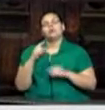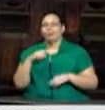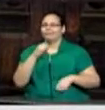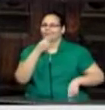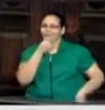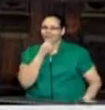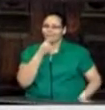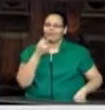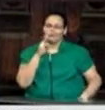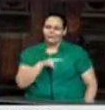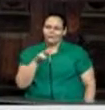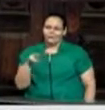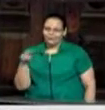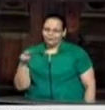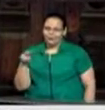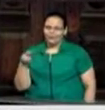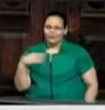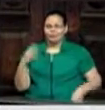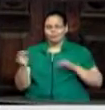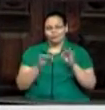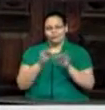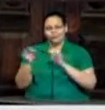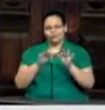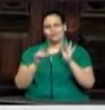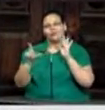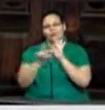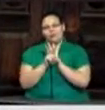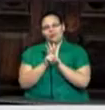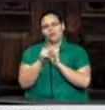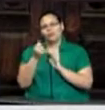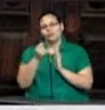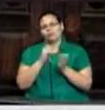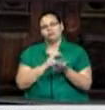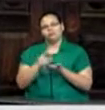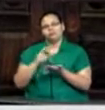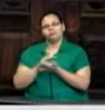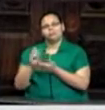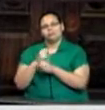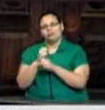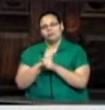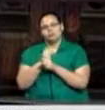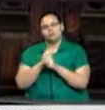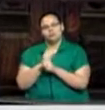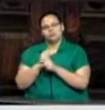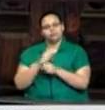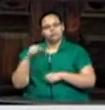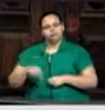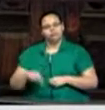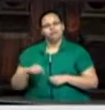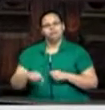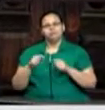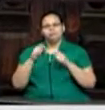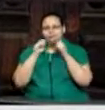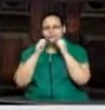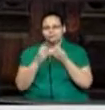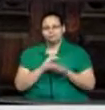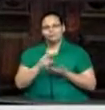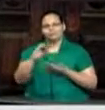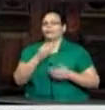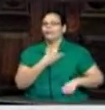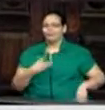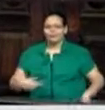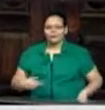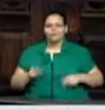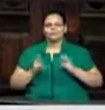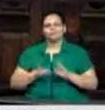triste que a gente veja que no projeto de lei orçamentária anual encaminhado para essa casa, o governo